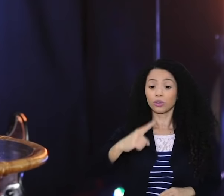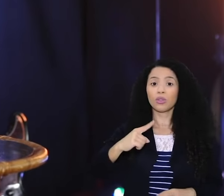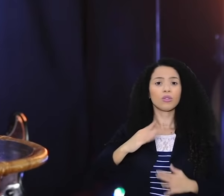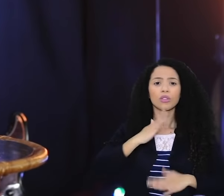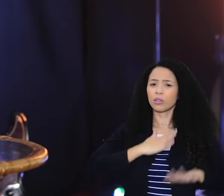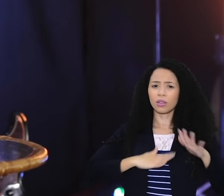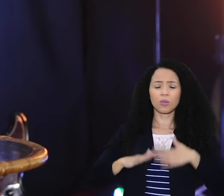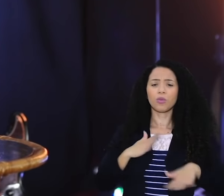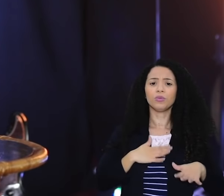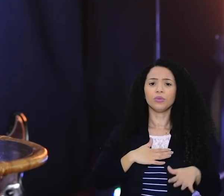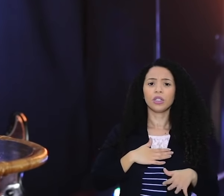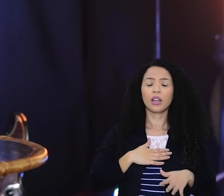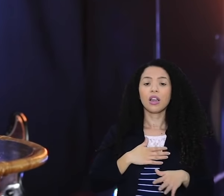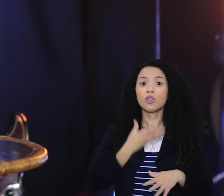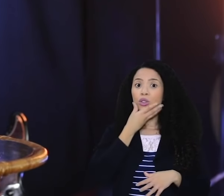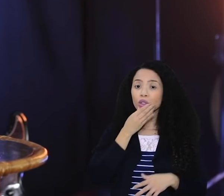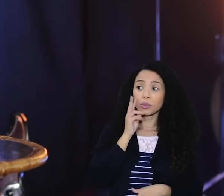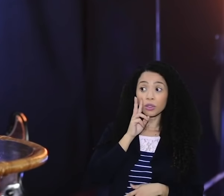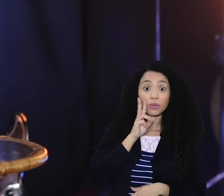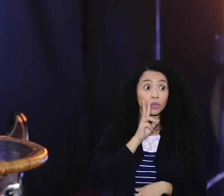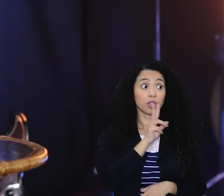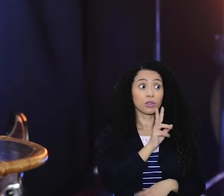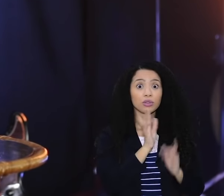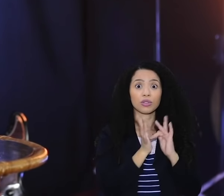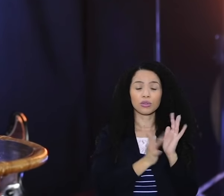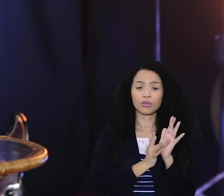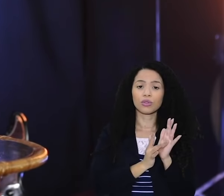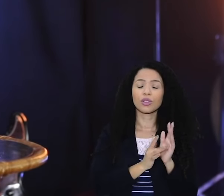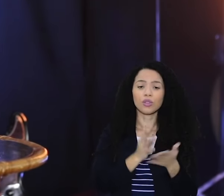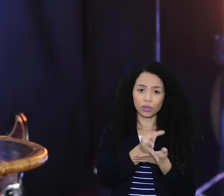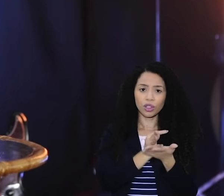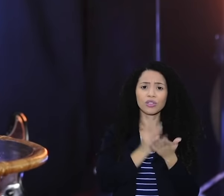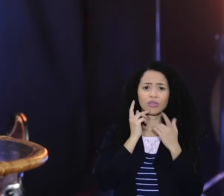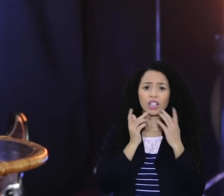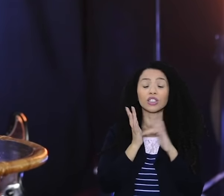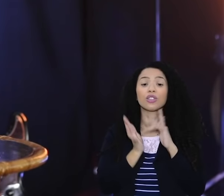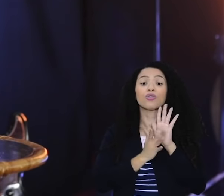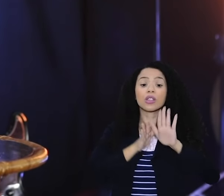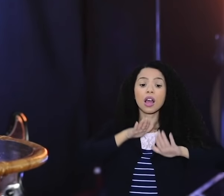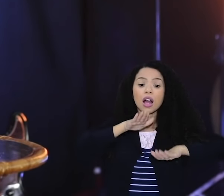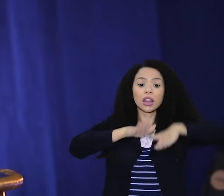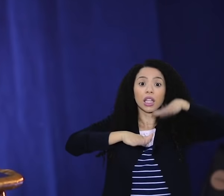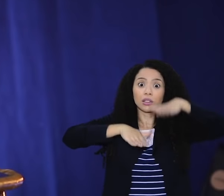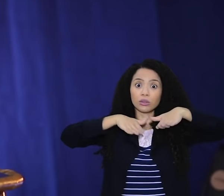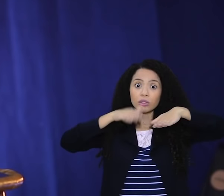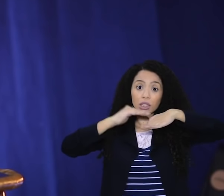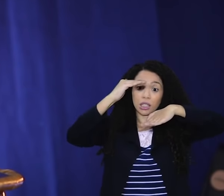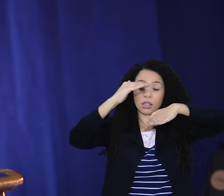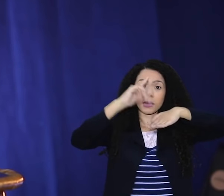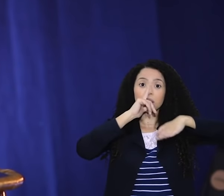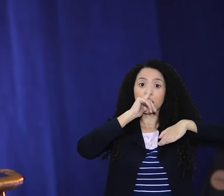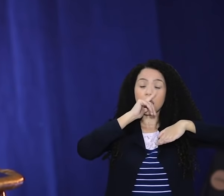de repente, eles avistam Jesus. O texto diz que Jesus tem um controle e ele anda sobre a tempestade. Esse é o